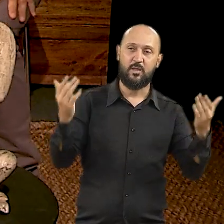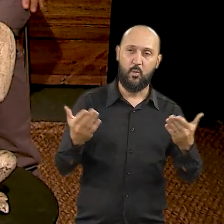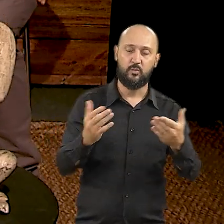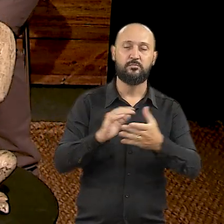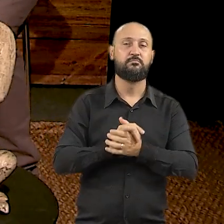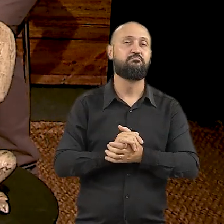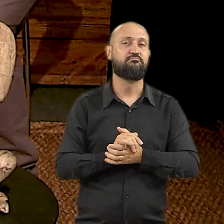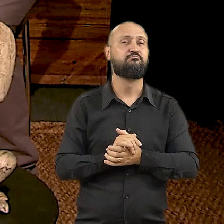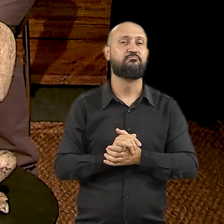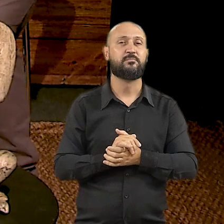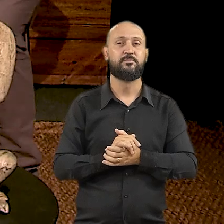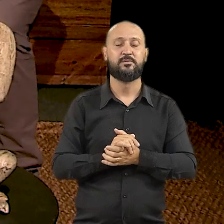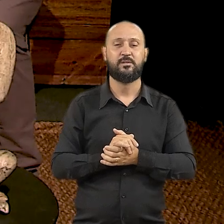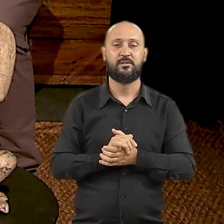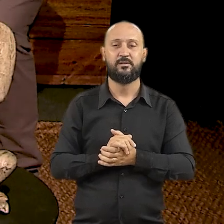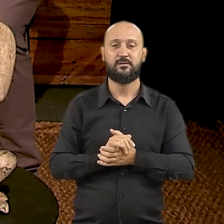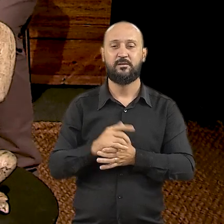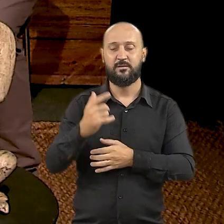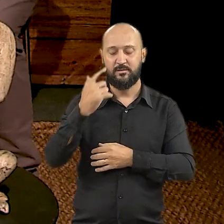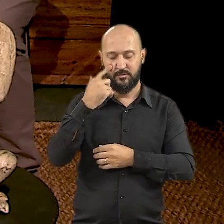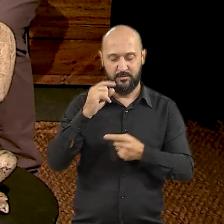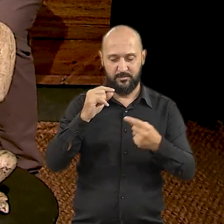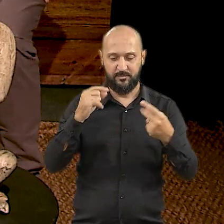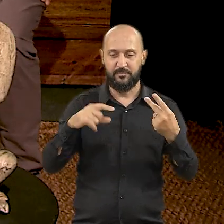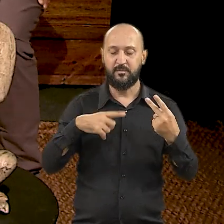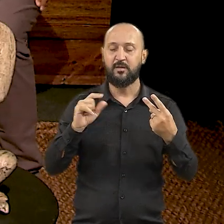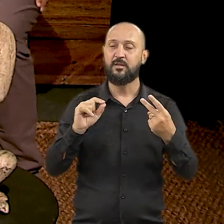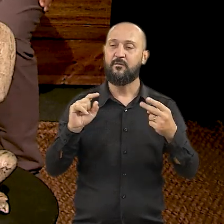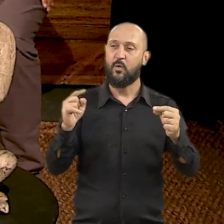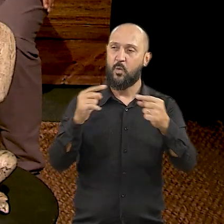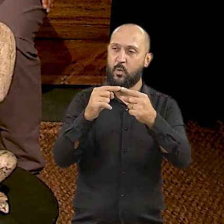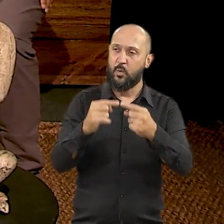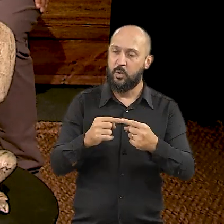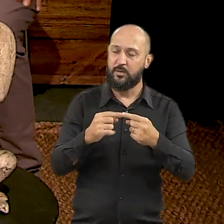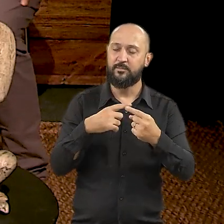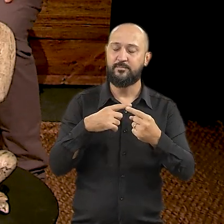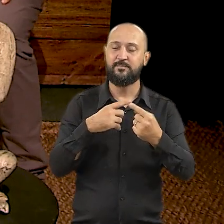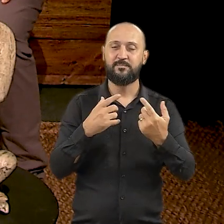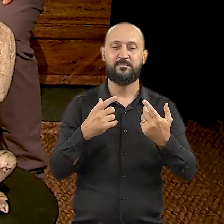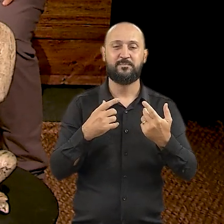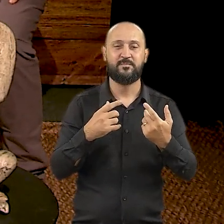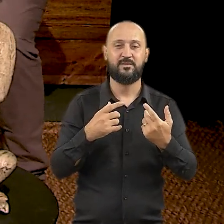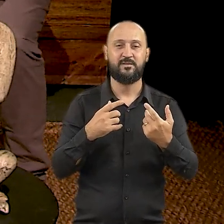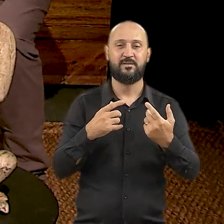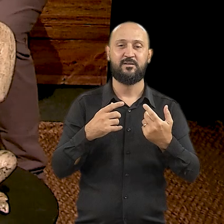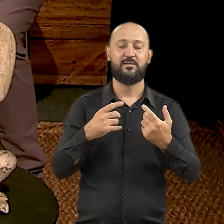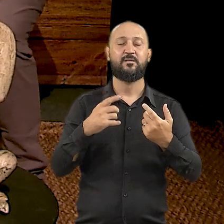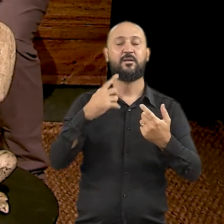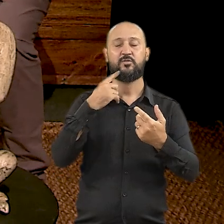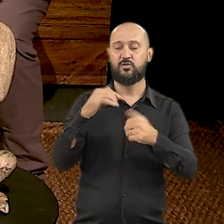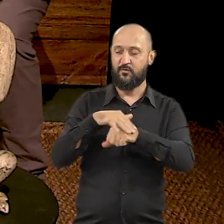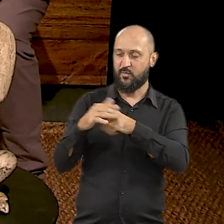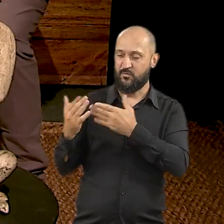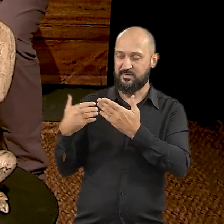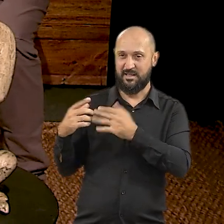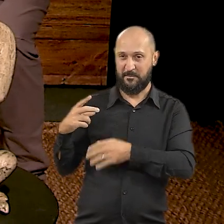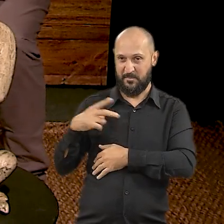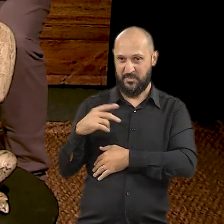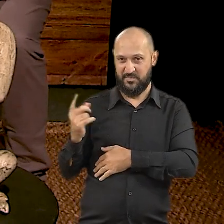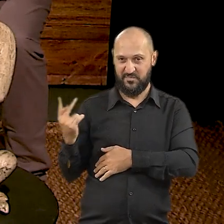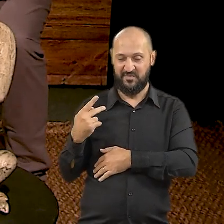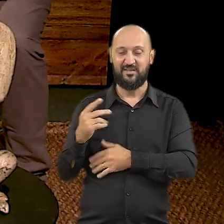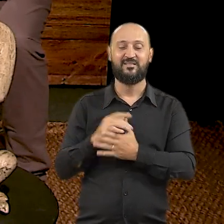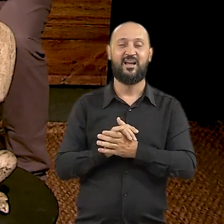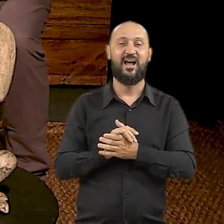e trabalho até hoje. Depois que veio essas composições, que eu estava falando até para o Zé Du aqui, né, em off,